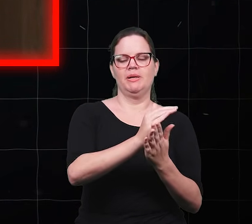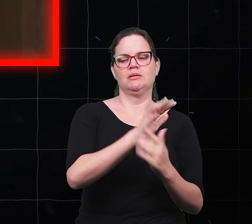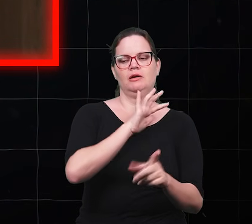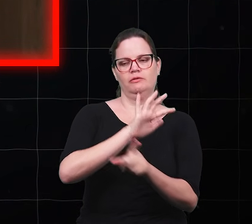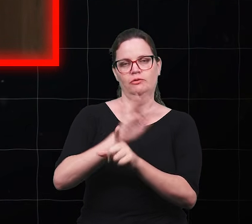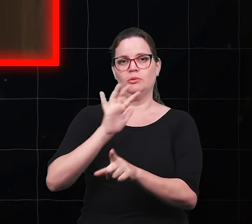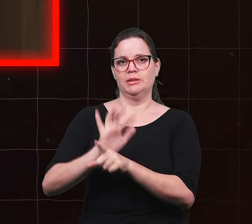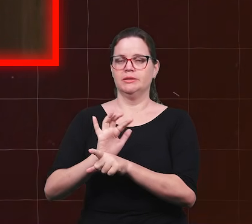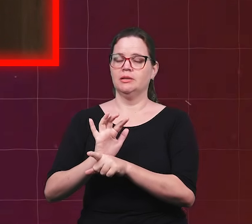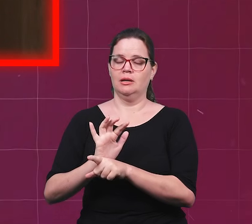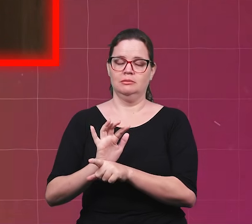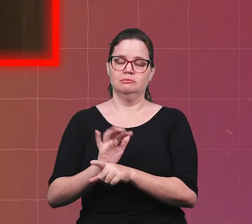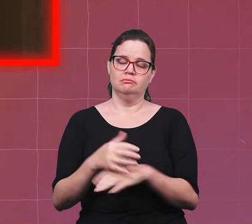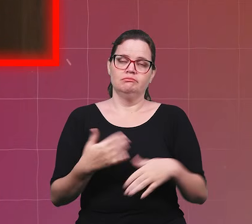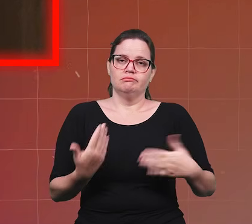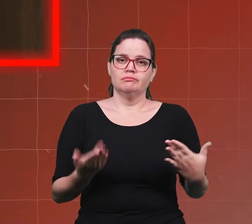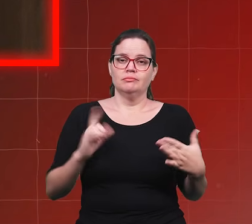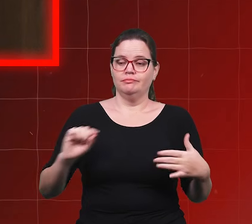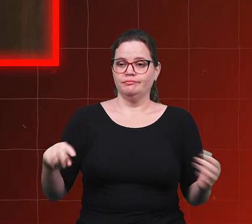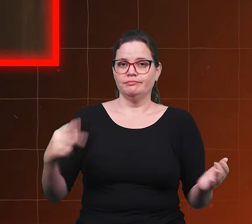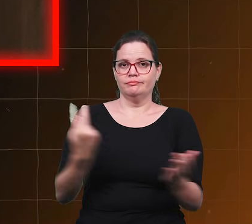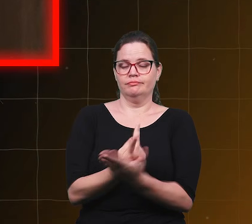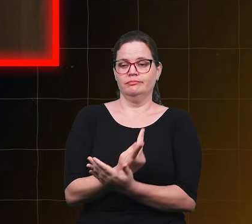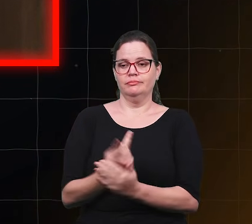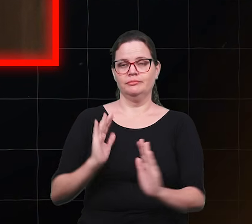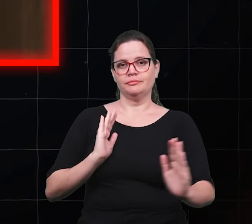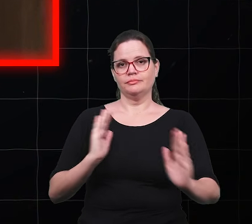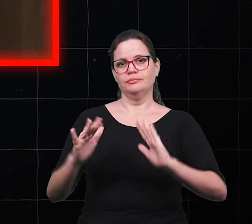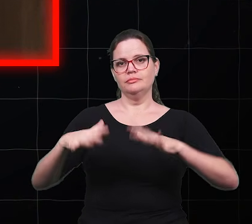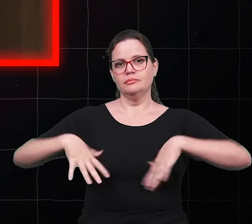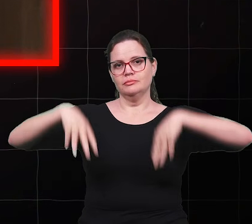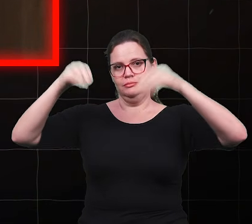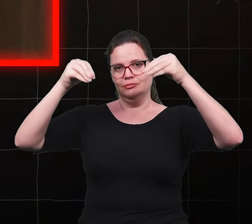é exatamente o que acontece nesse período da